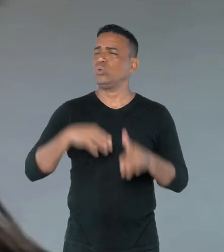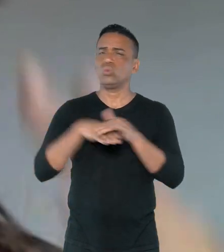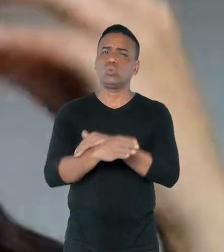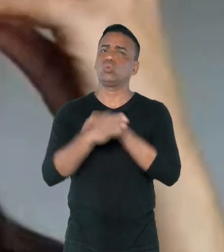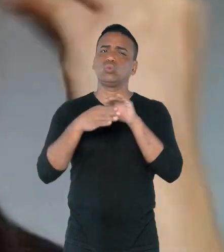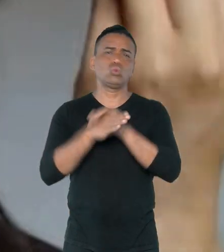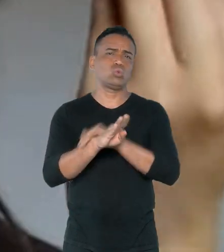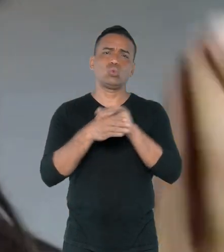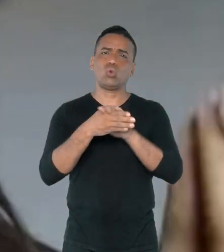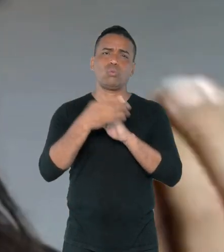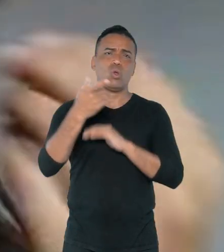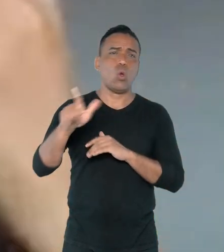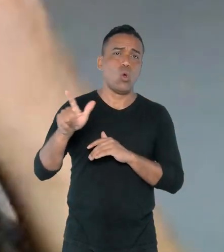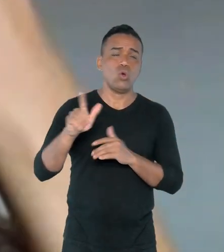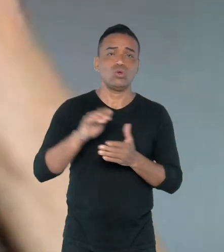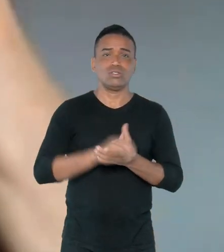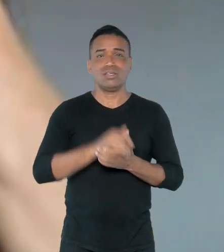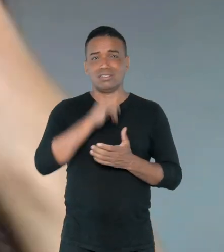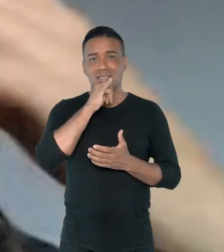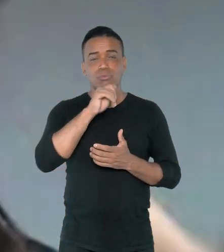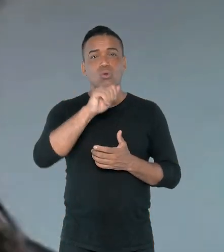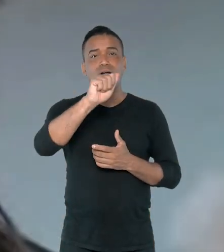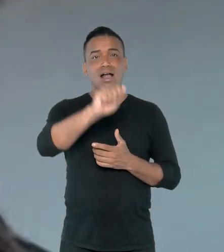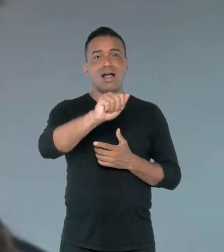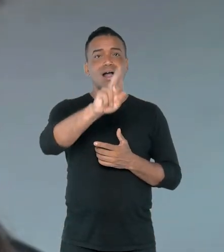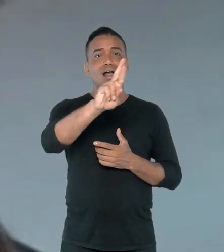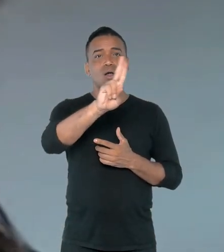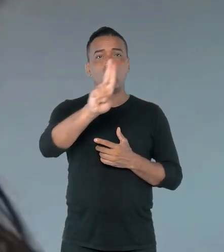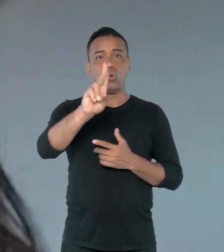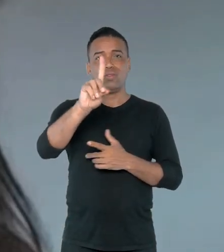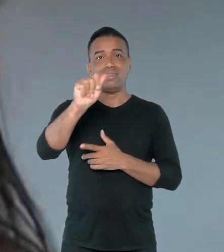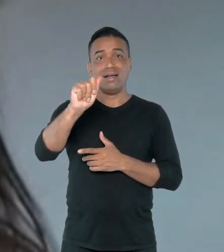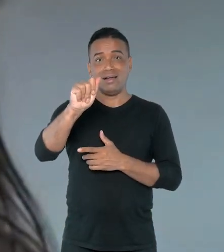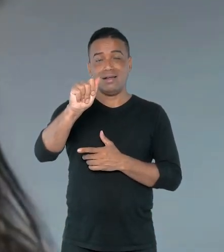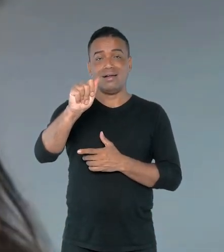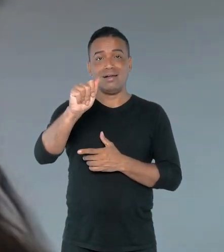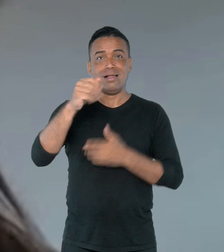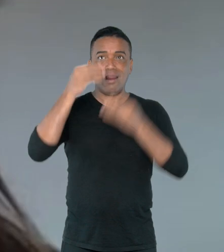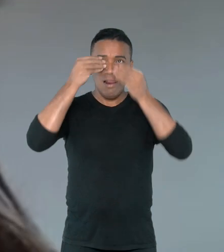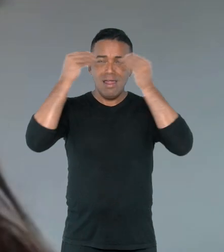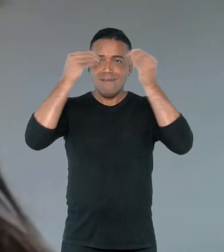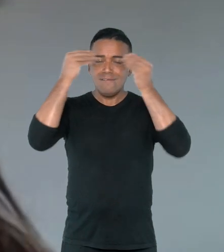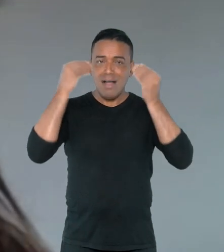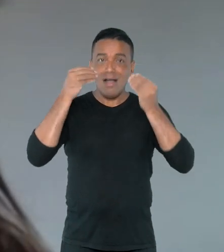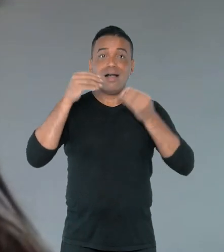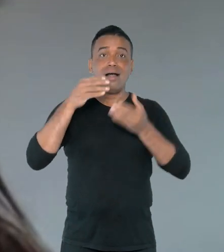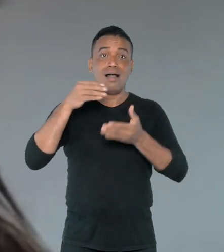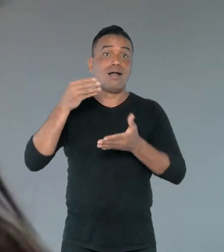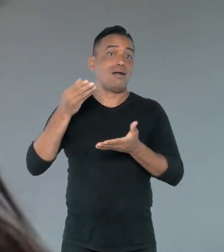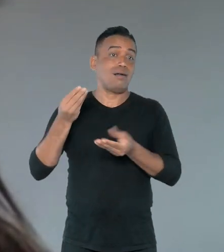costumes também, de lavar o olho com arruda, dar banho na criança com arruda,